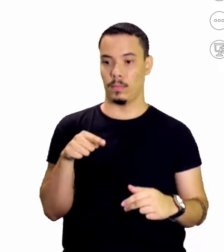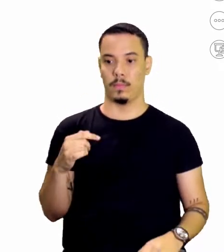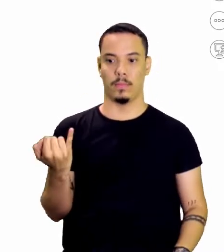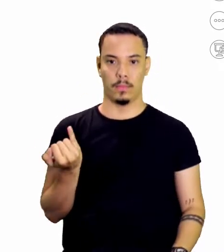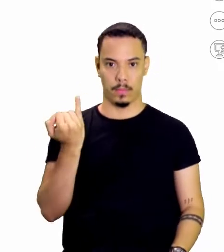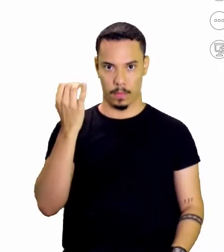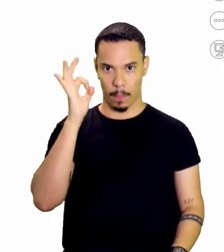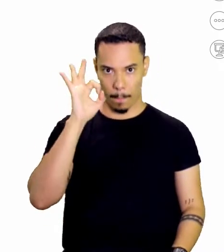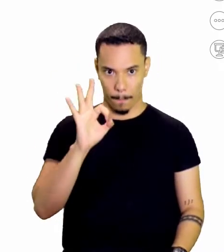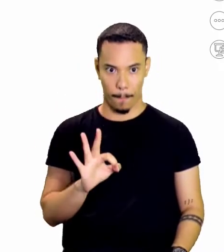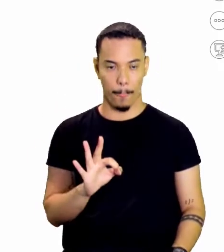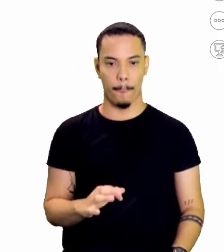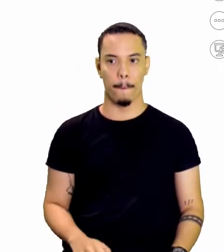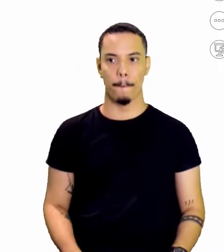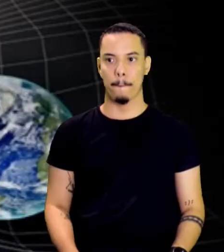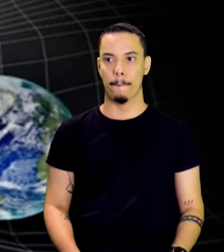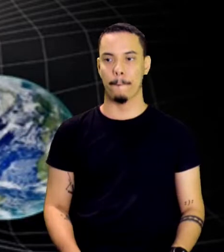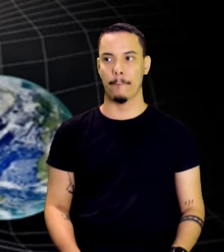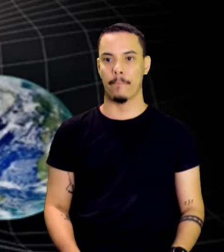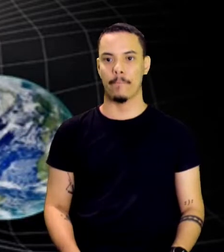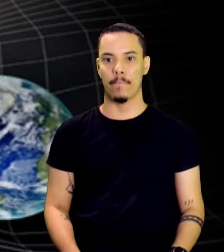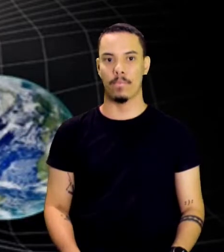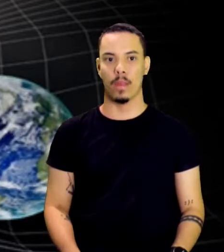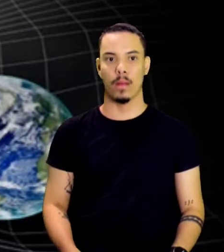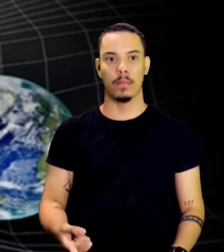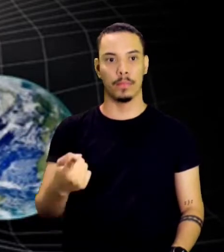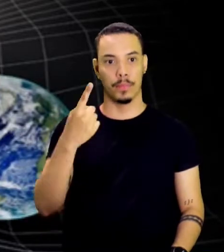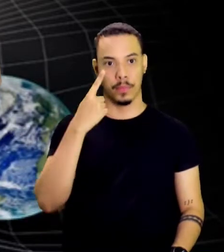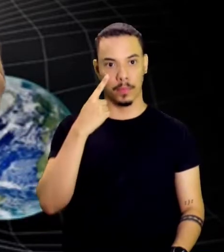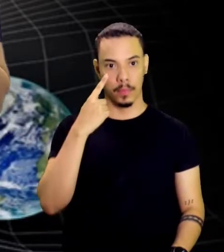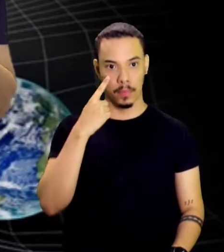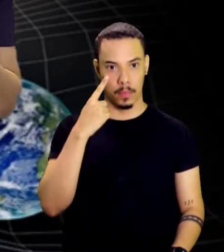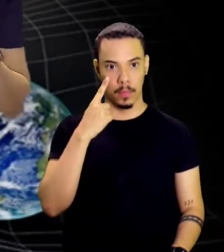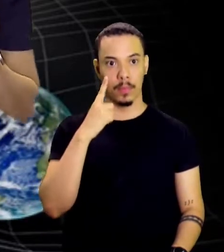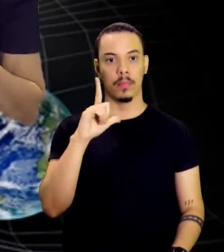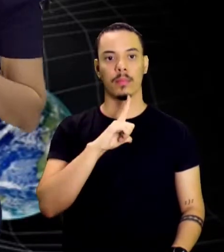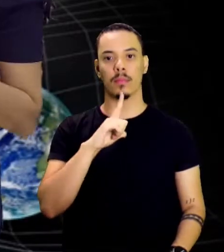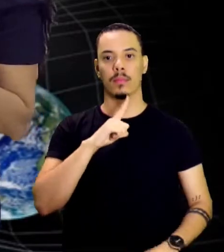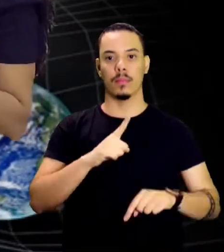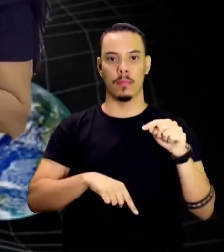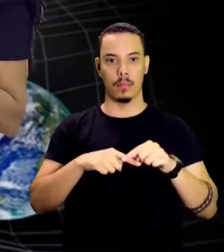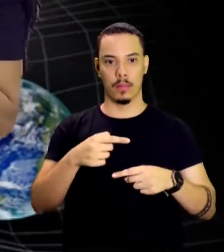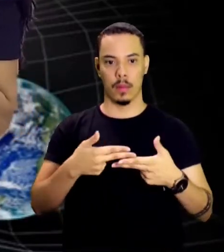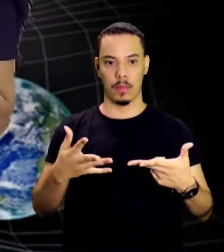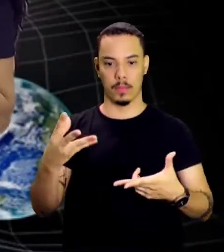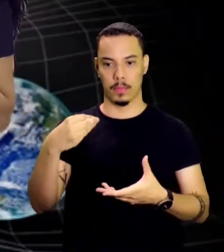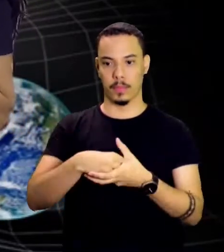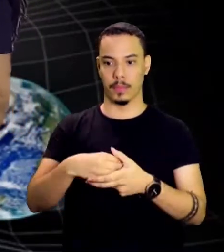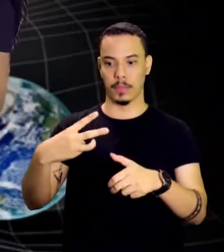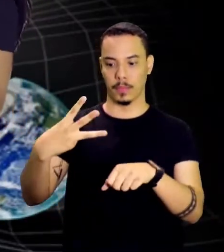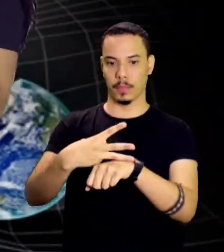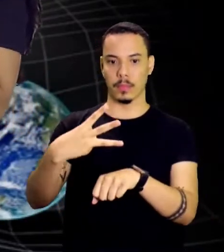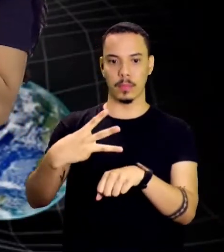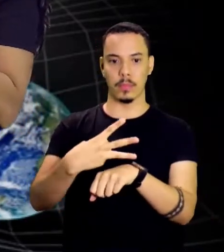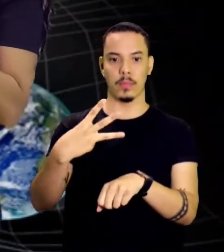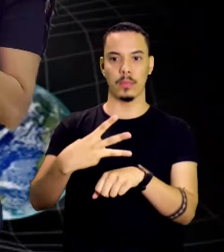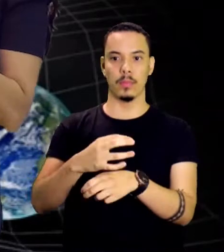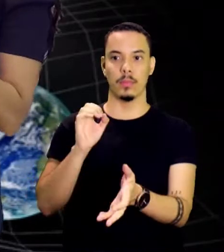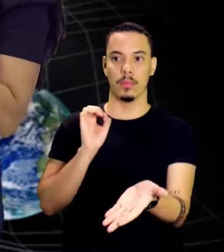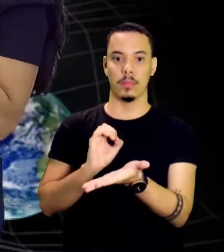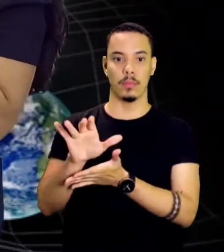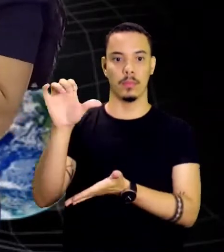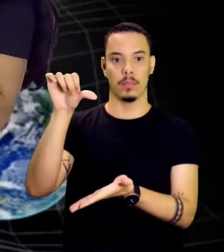isso não também olha só vem aqui conosco rapidinho tem um recurso lá no WhatsApp né Décio que é